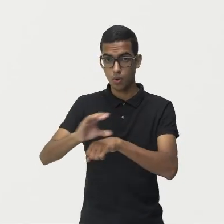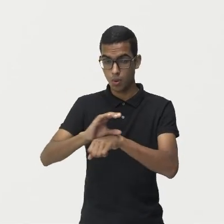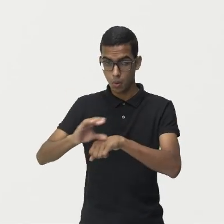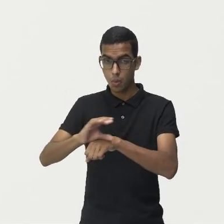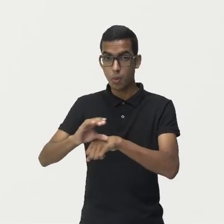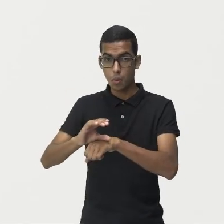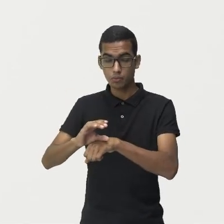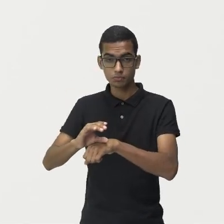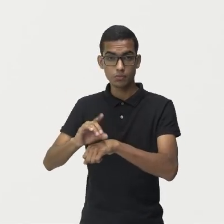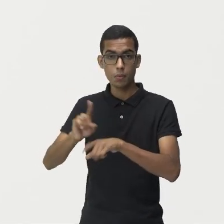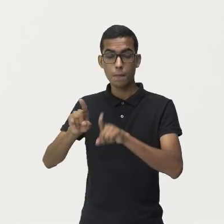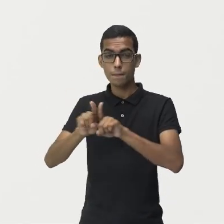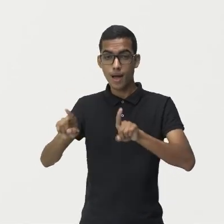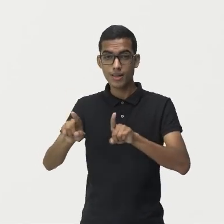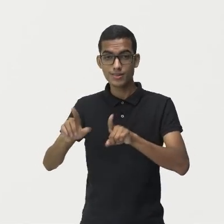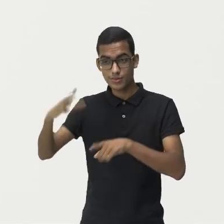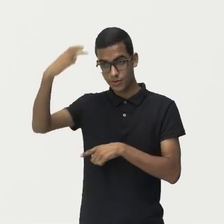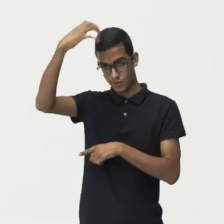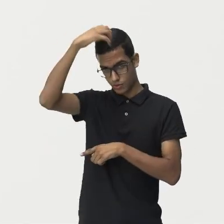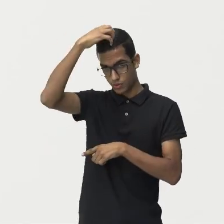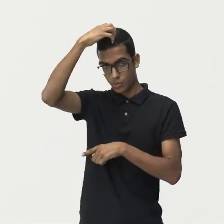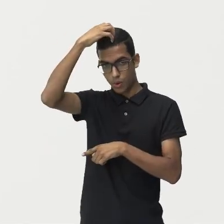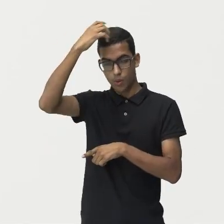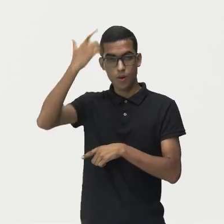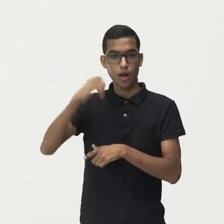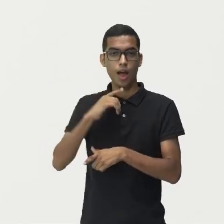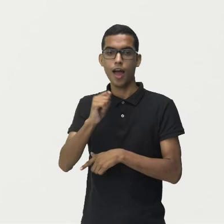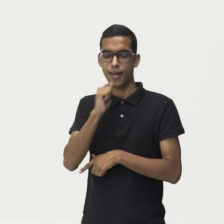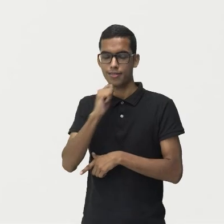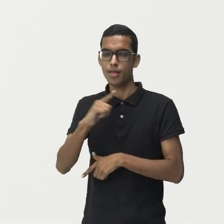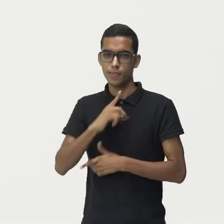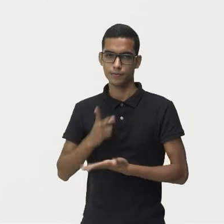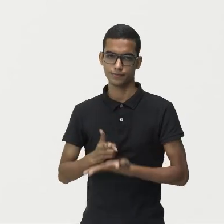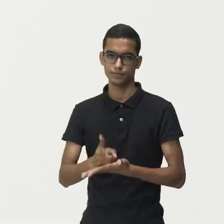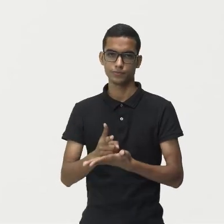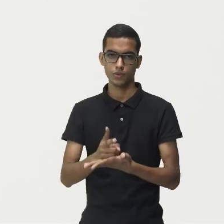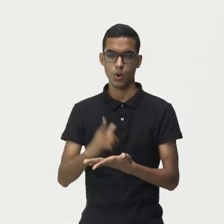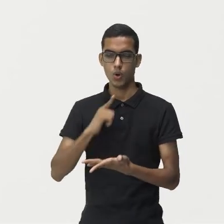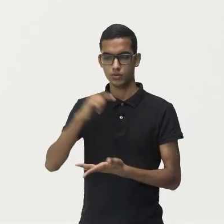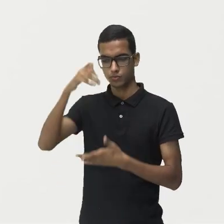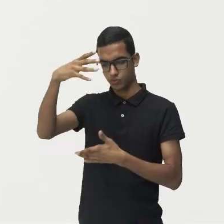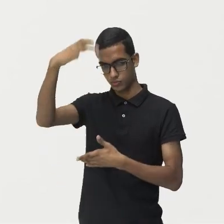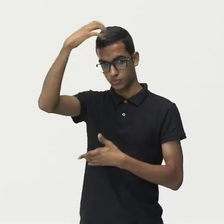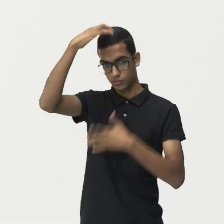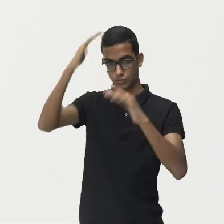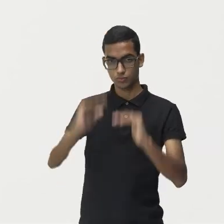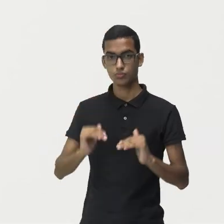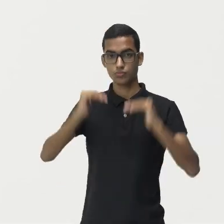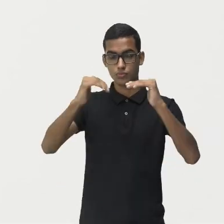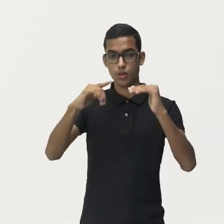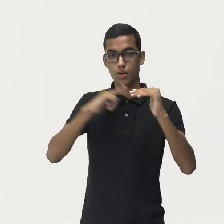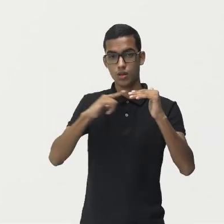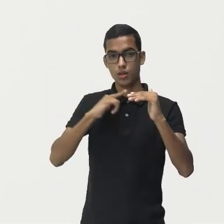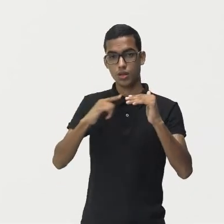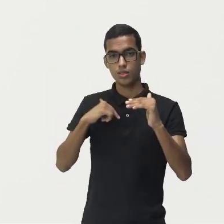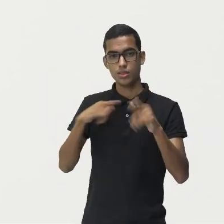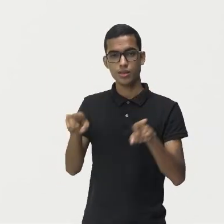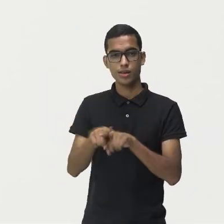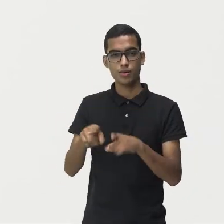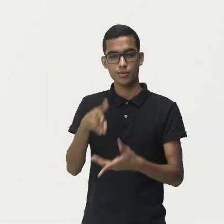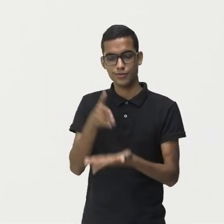do monarca não deixasse de existir, onde o soberano dividiria o poder